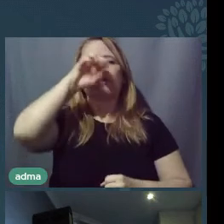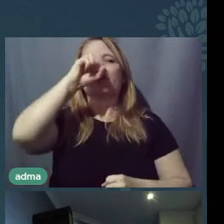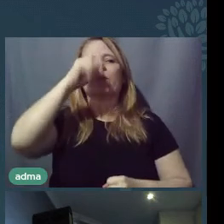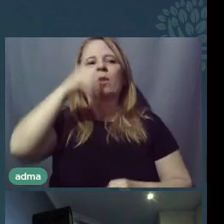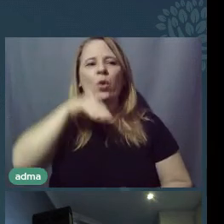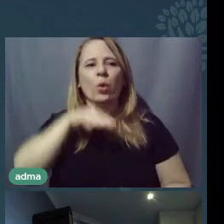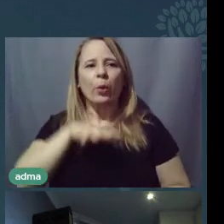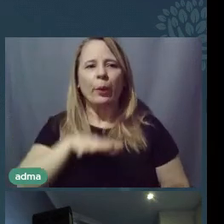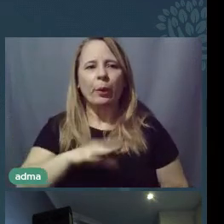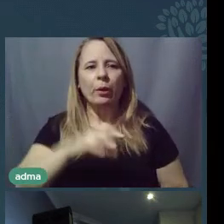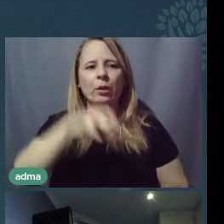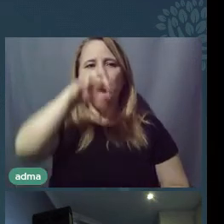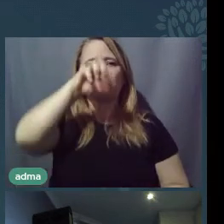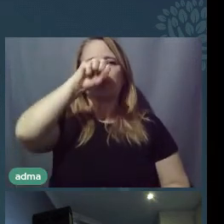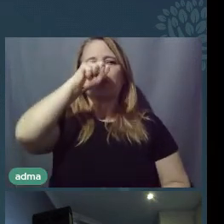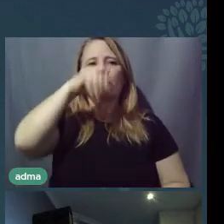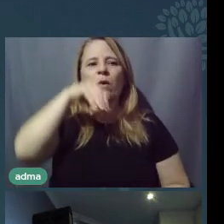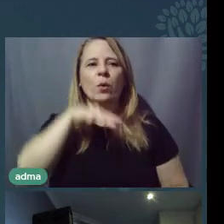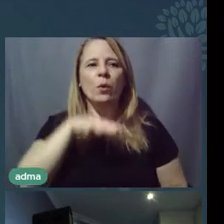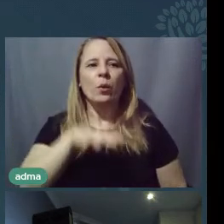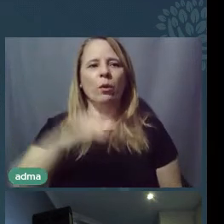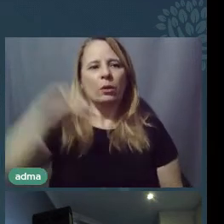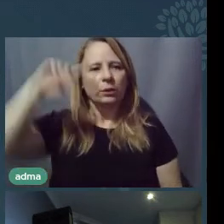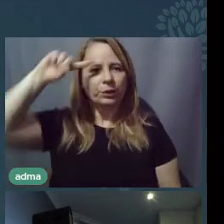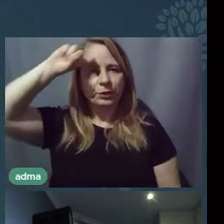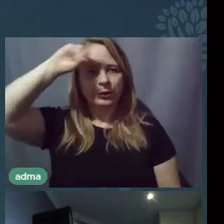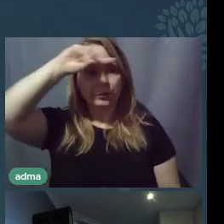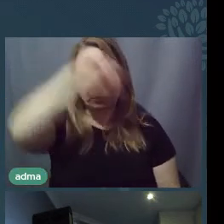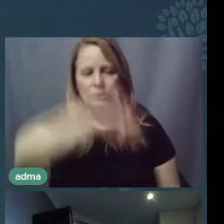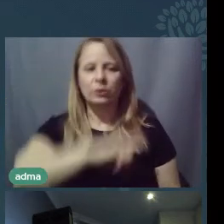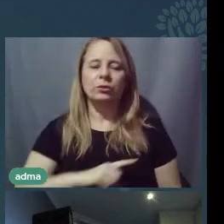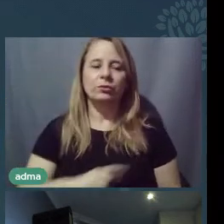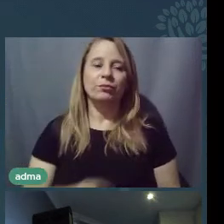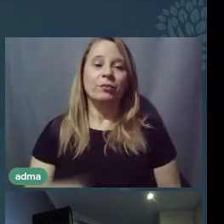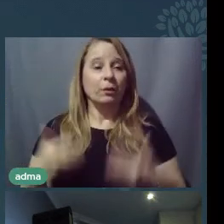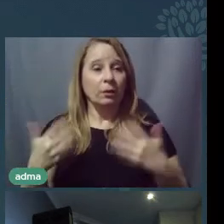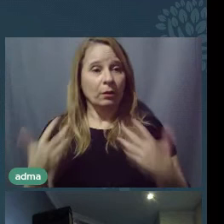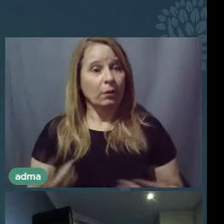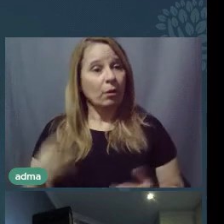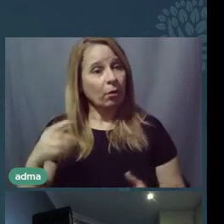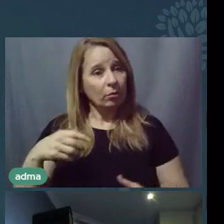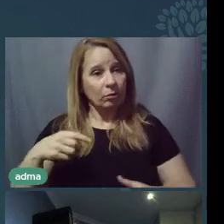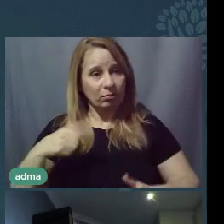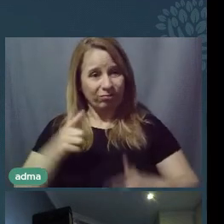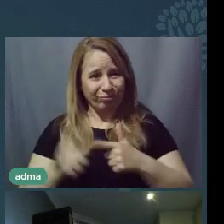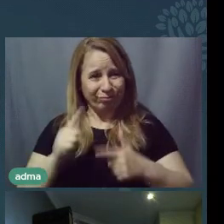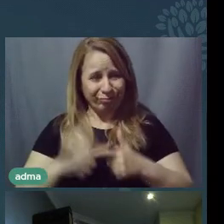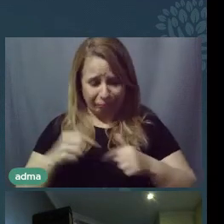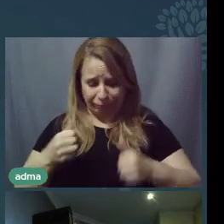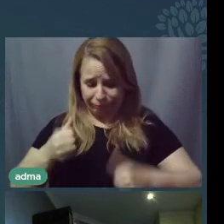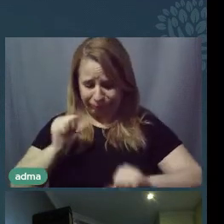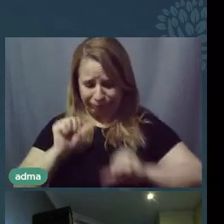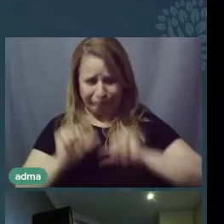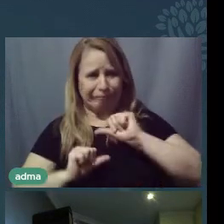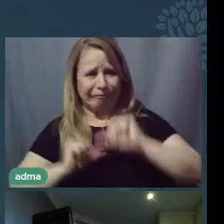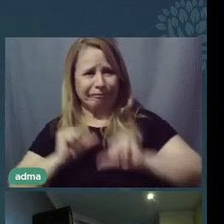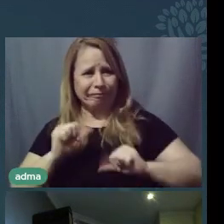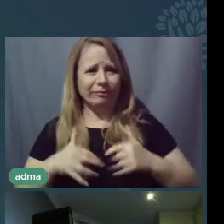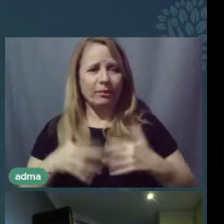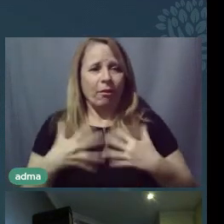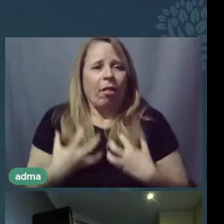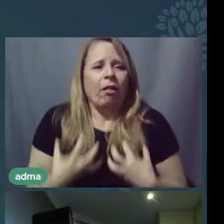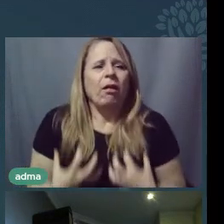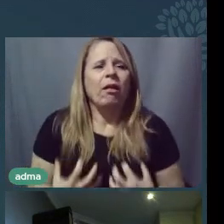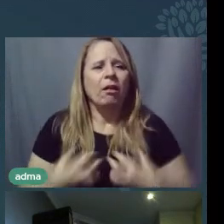capacidade inspiratória. Então, isso vai gerar um grande potencializador de fadiga